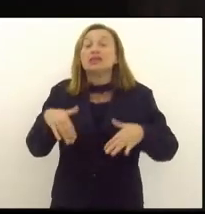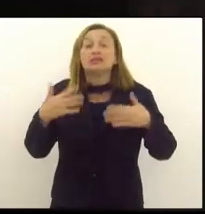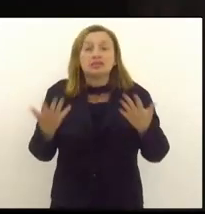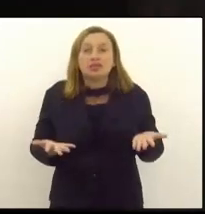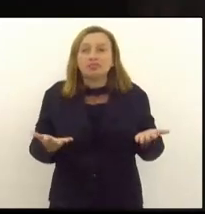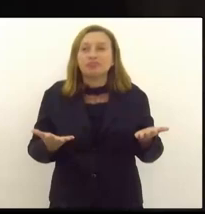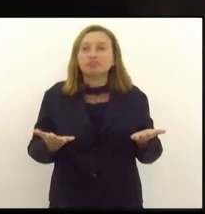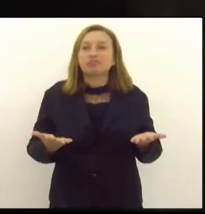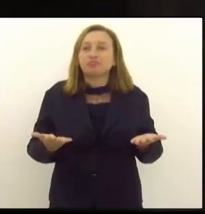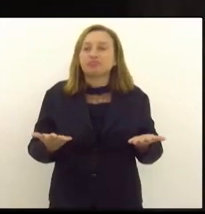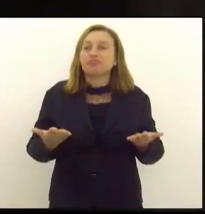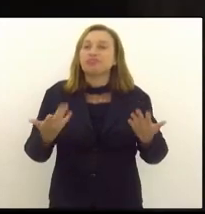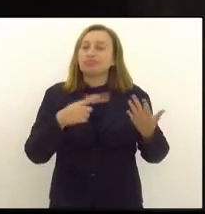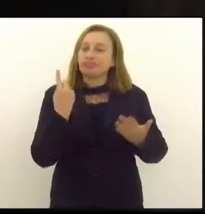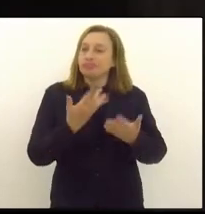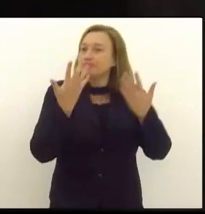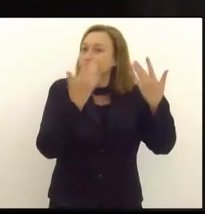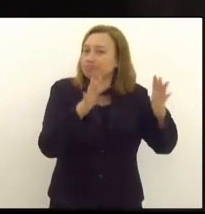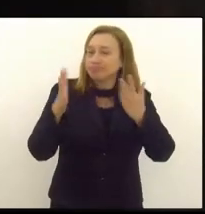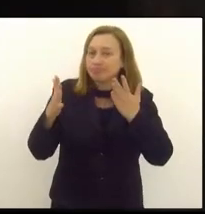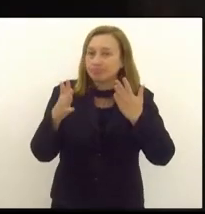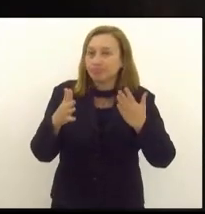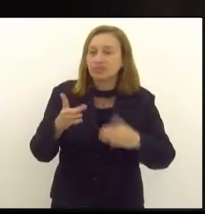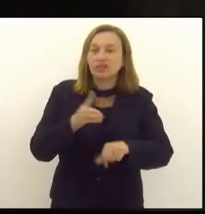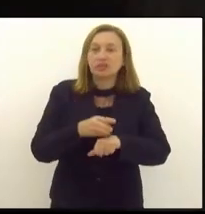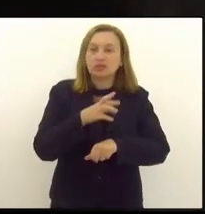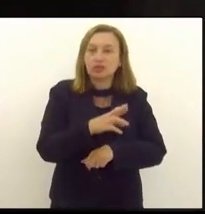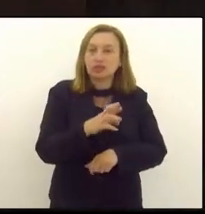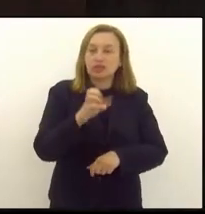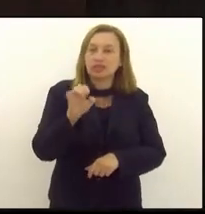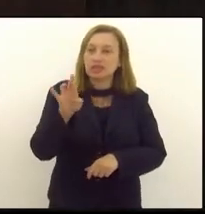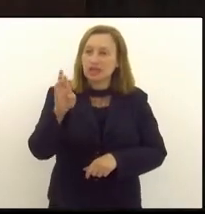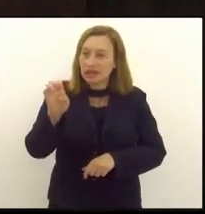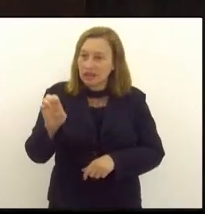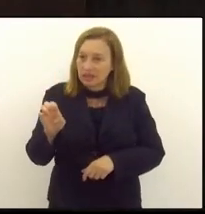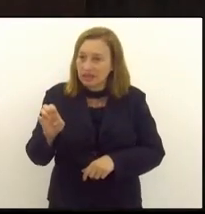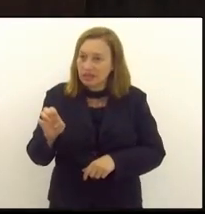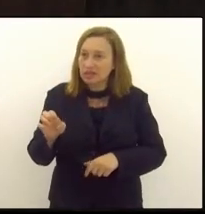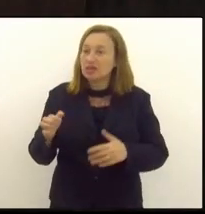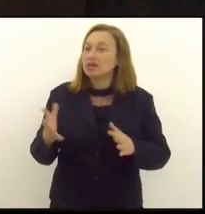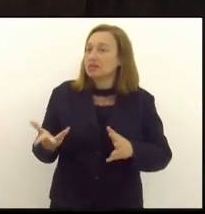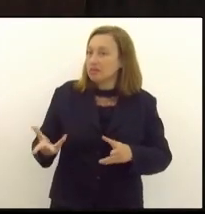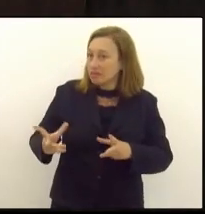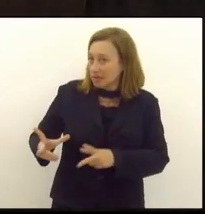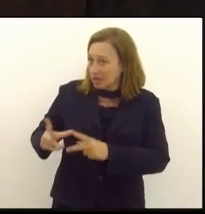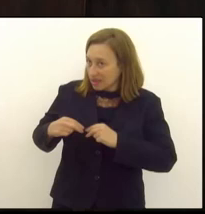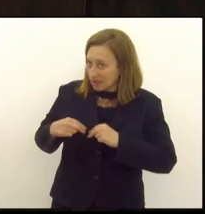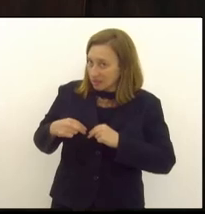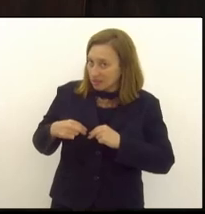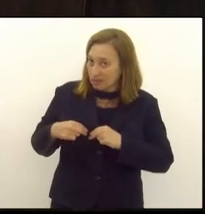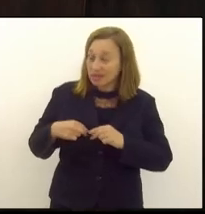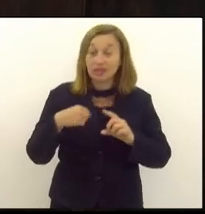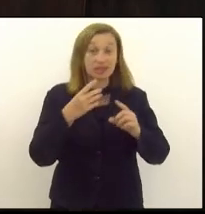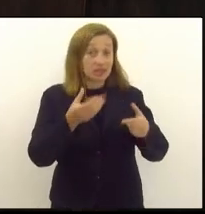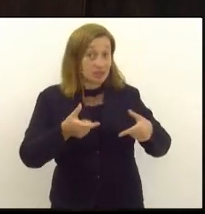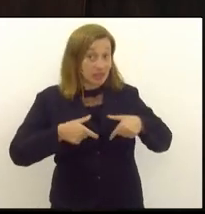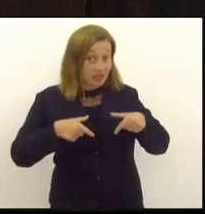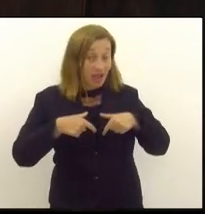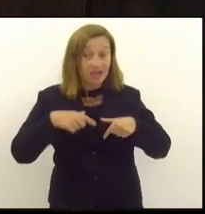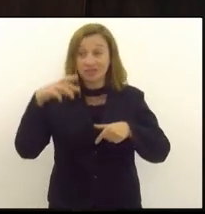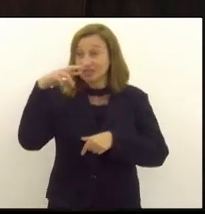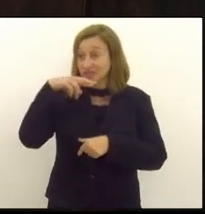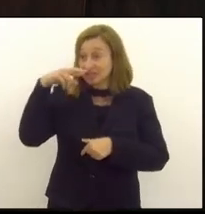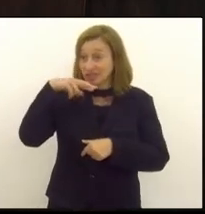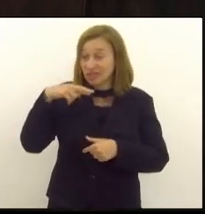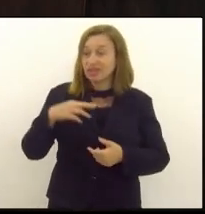Então, nós estamos de parabéns, quero parabenizar a doutora Selene, a senhora é merecedora dessa medalha Tiradentes,